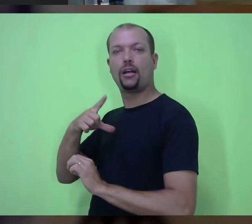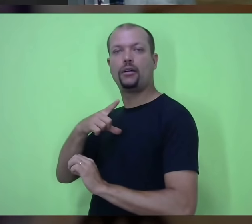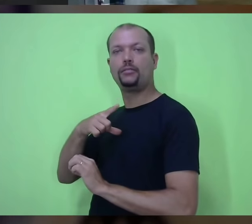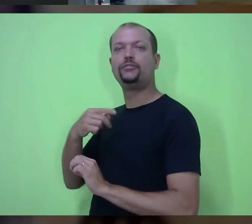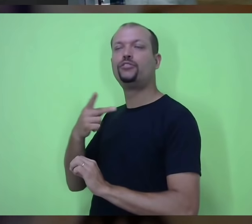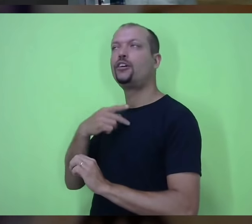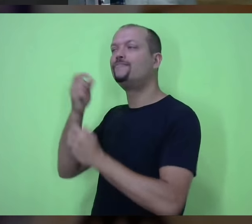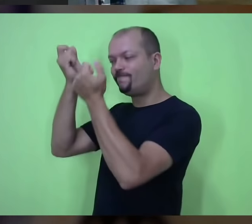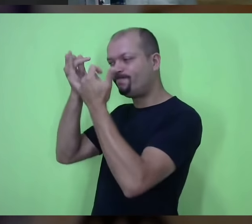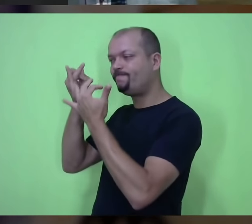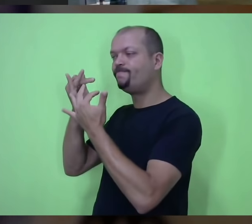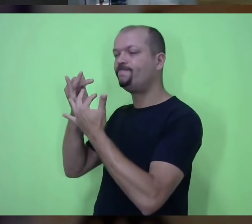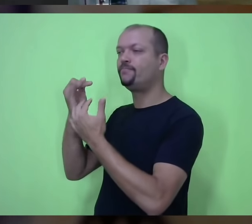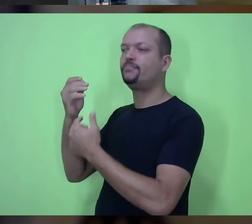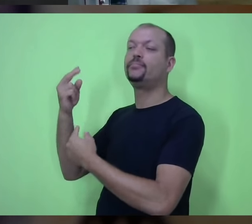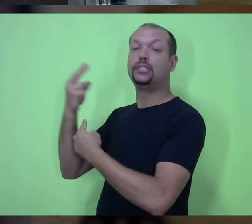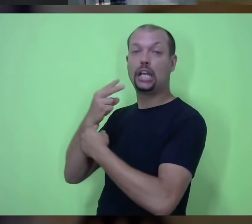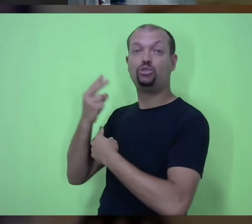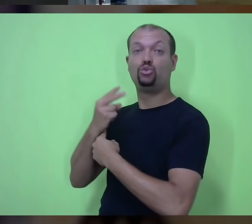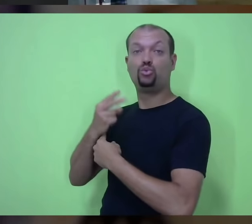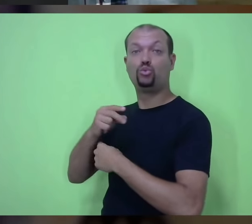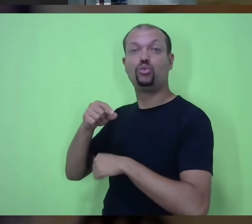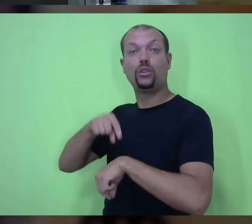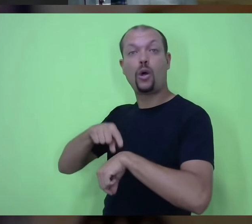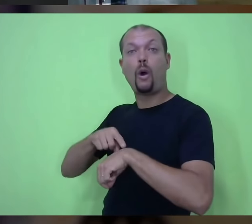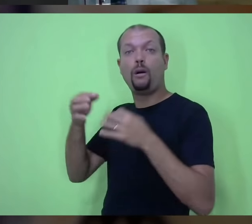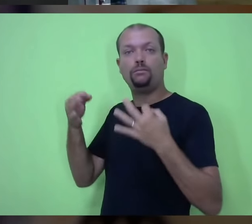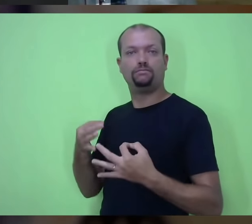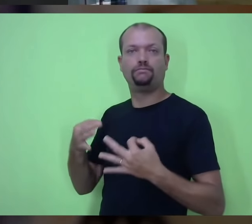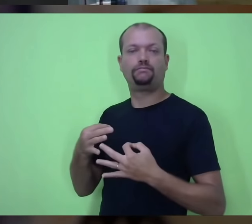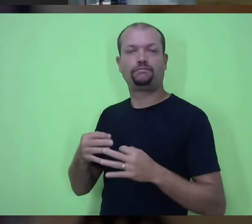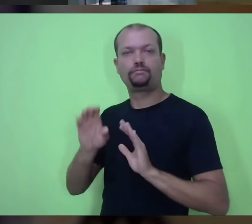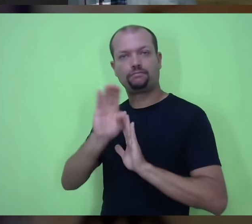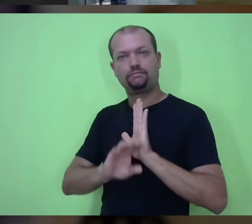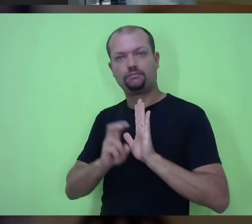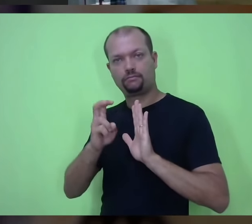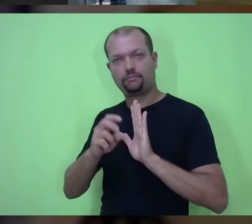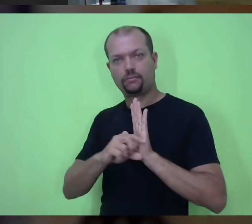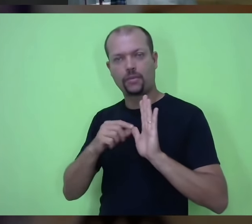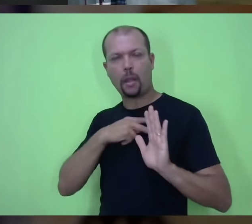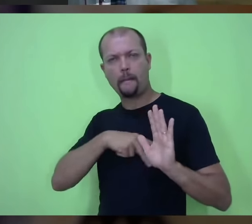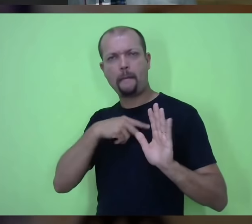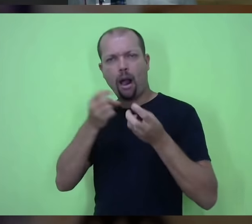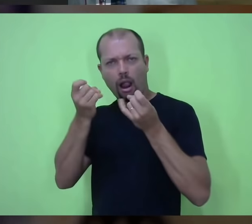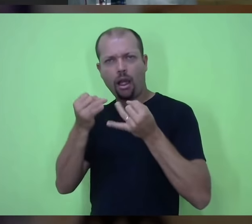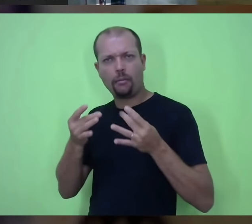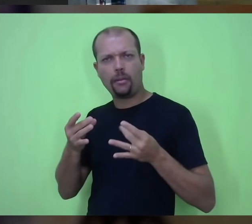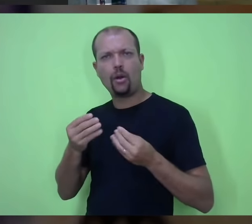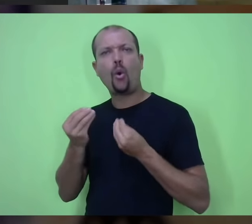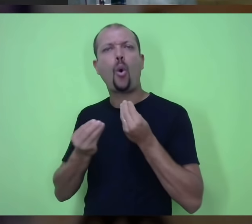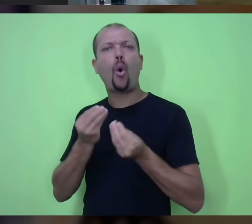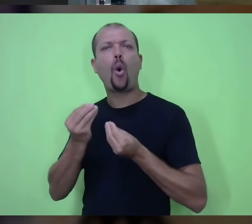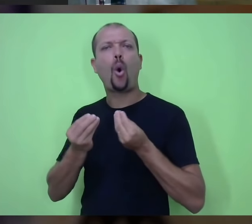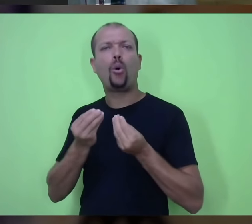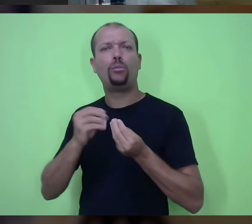acharmos graça para socorro em ocasião oportuna. E no capítulo 5, Paulo explicando um pouco sobre a